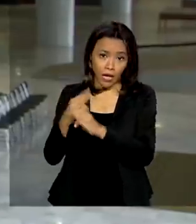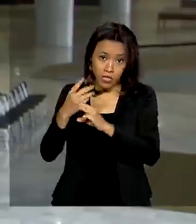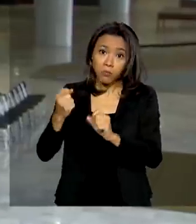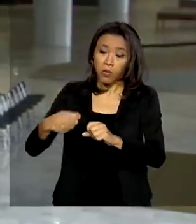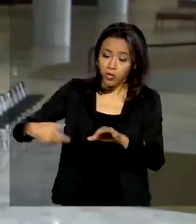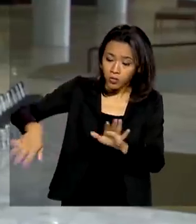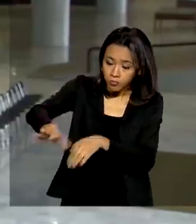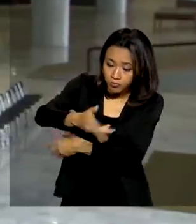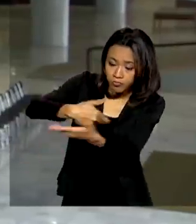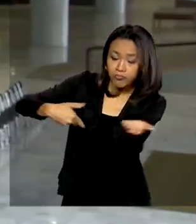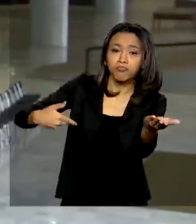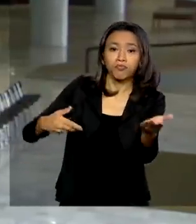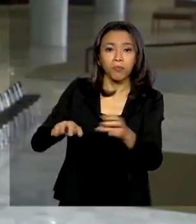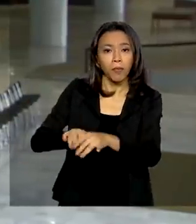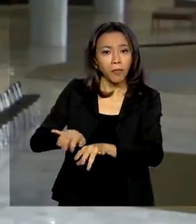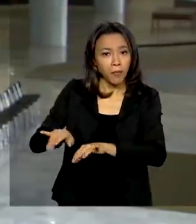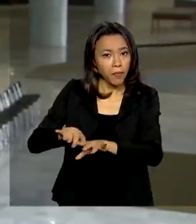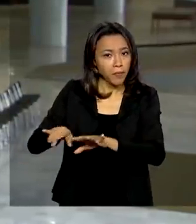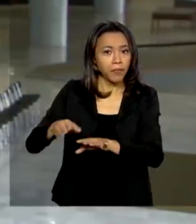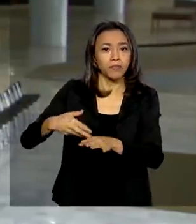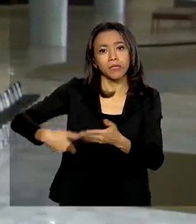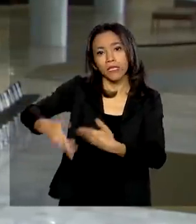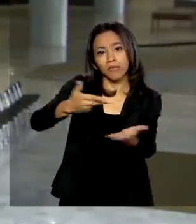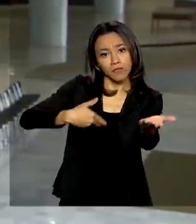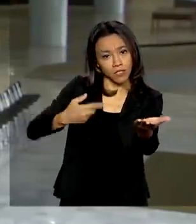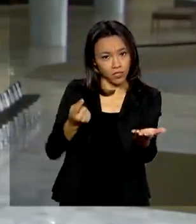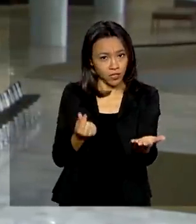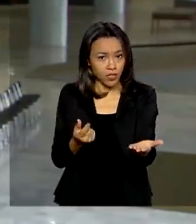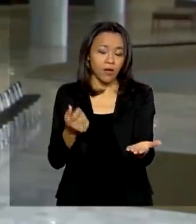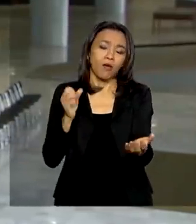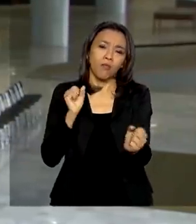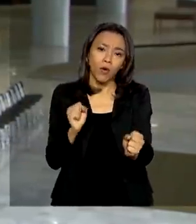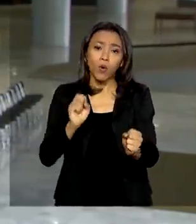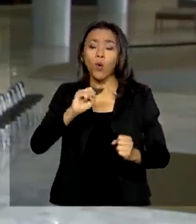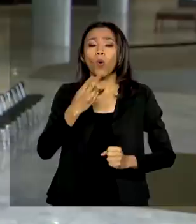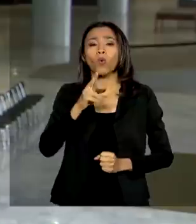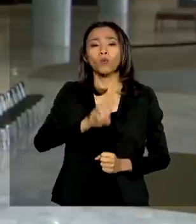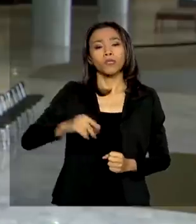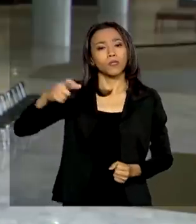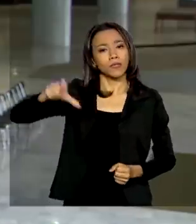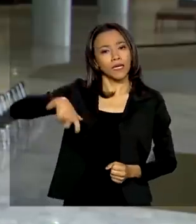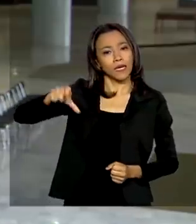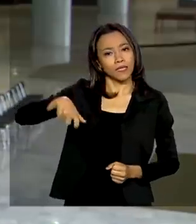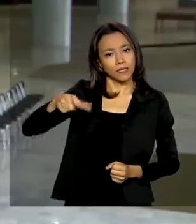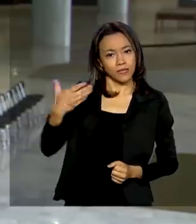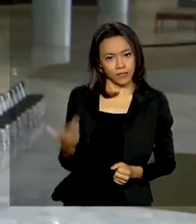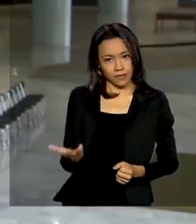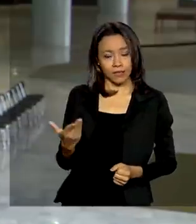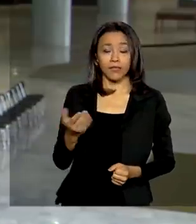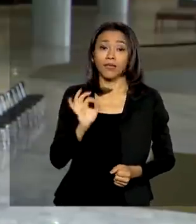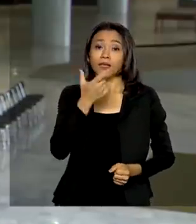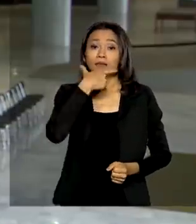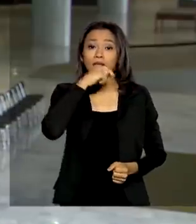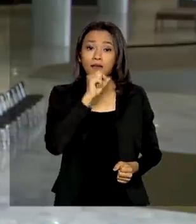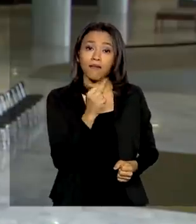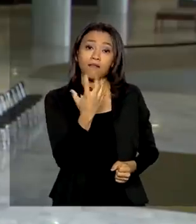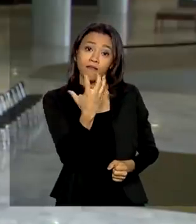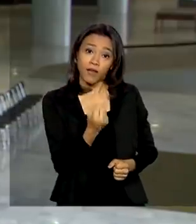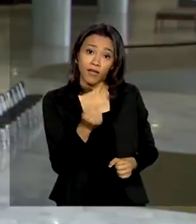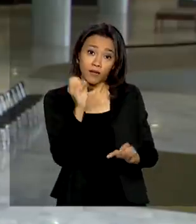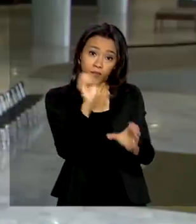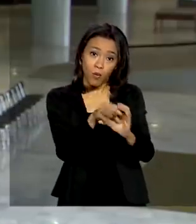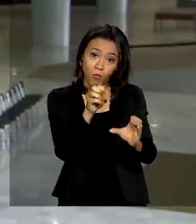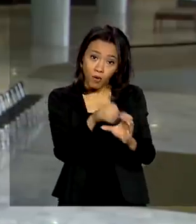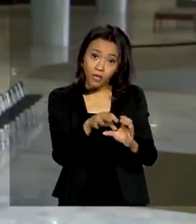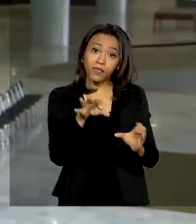digitalmente pela internet ou mesmo utilizando o seu cartão de débito. Já quem vai receber pela poupança digital